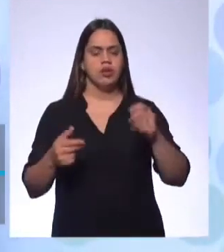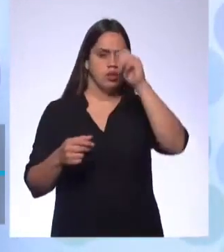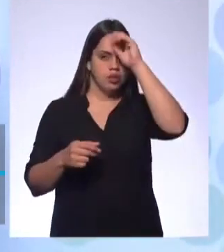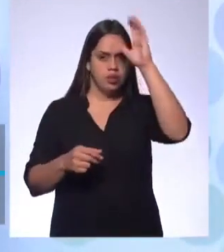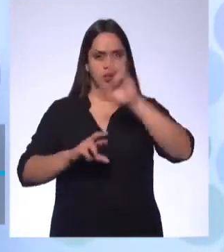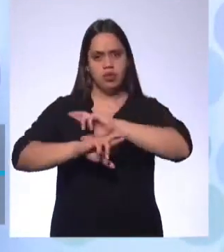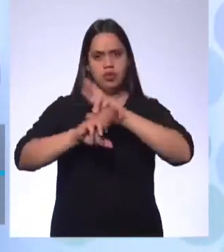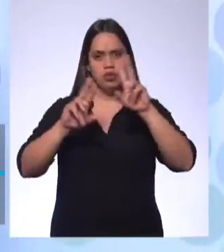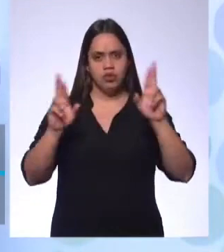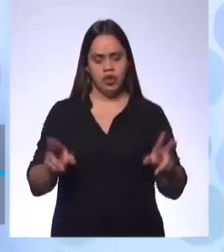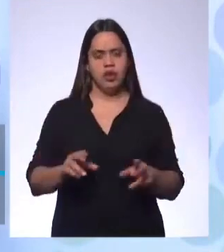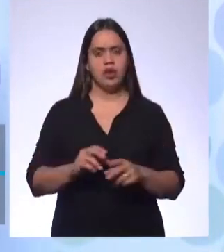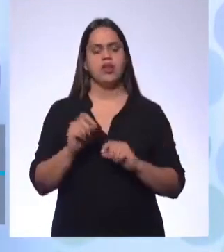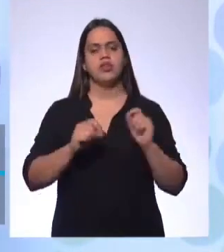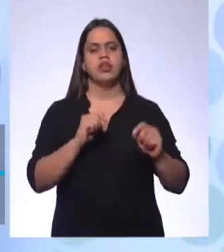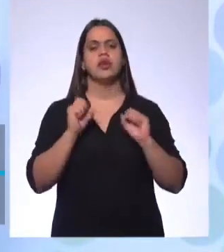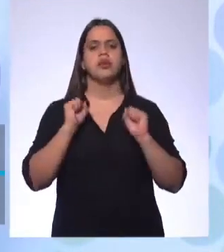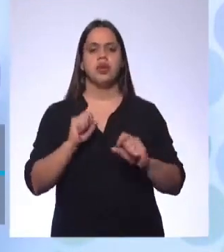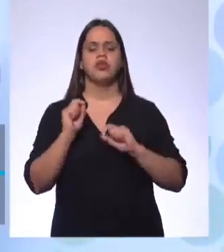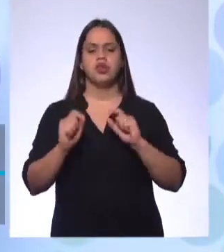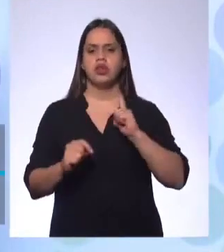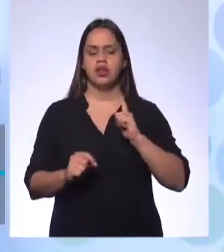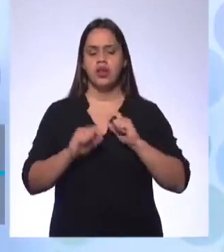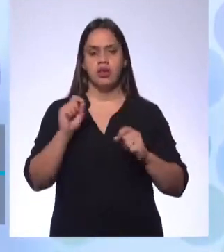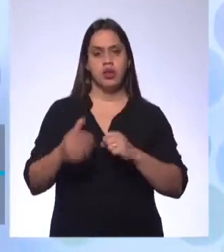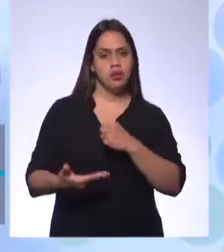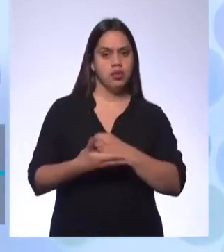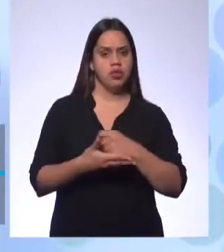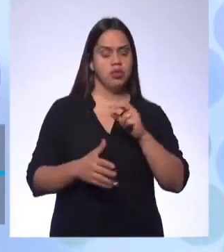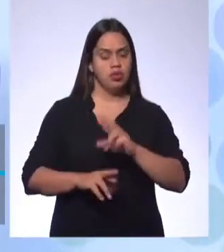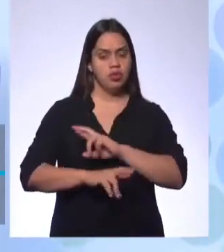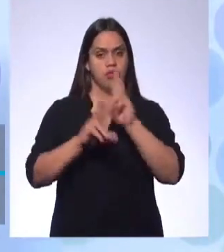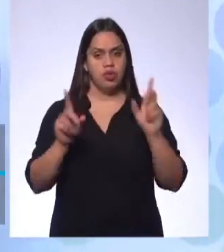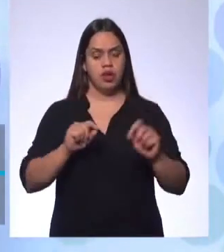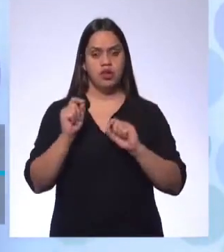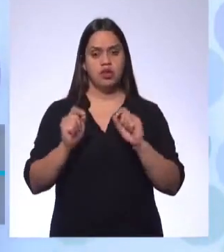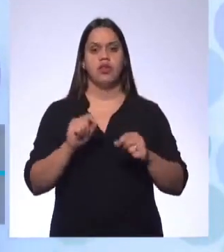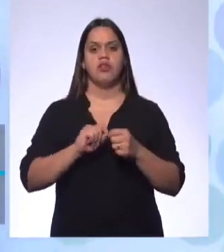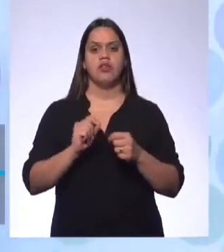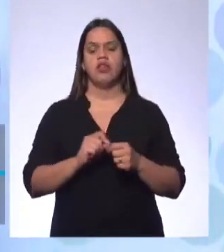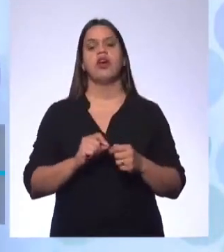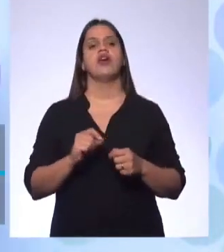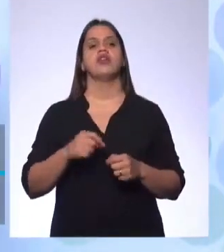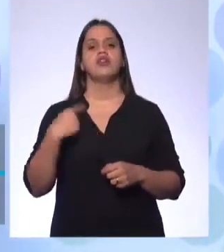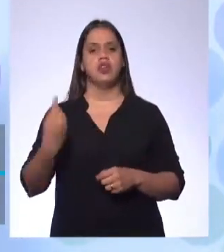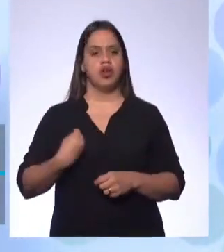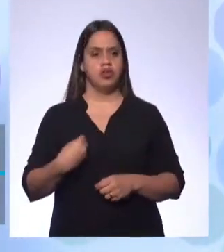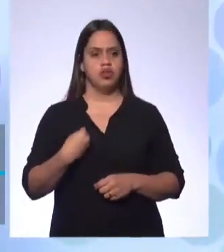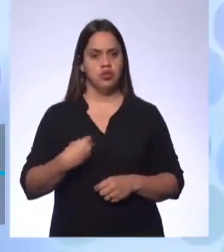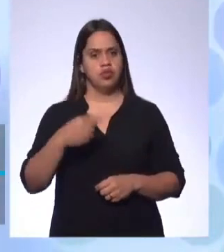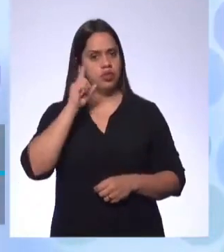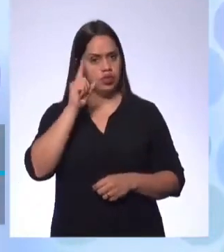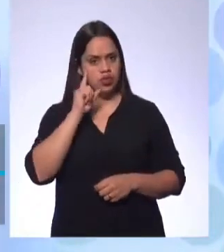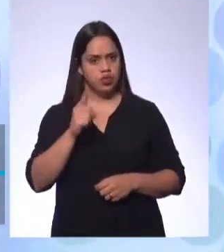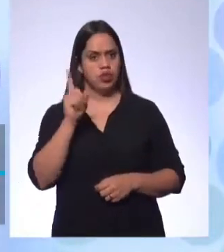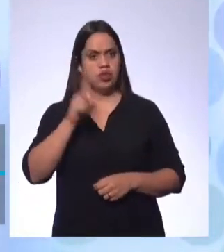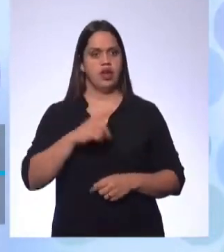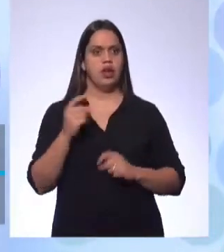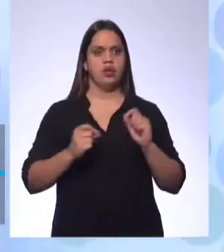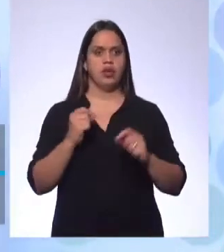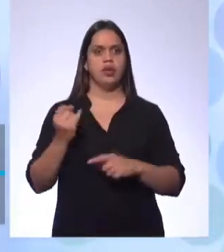são diferentes e que eles possuem fundamentações diferentes, fazem parte do nosso cotidiano, e é